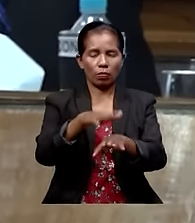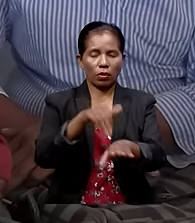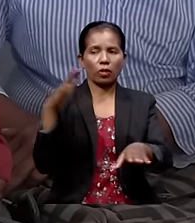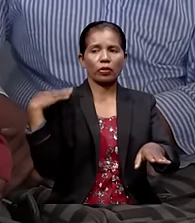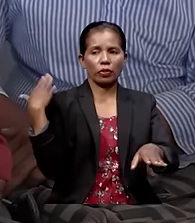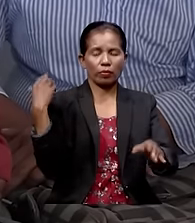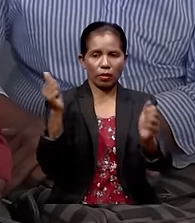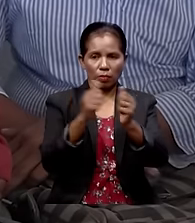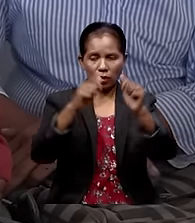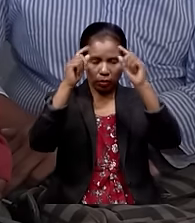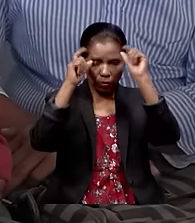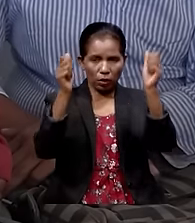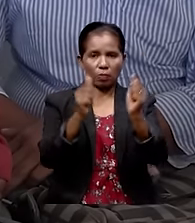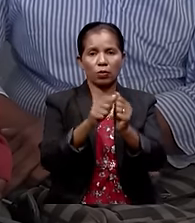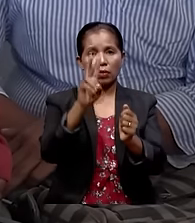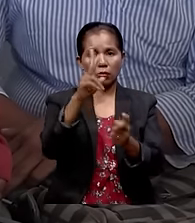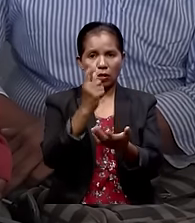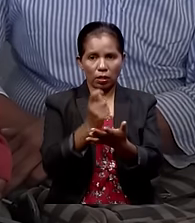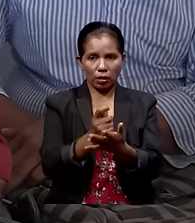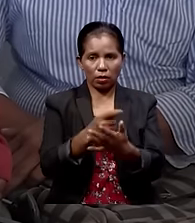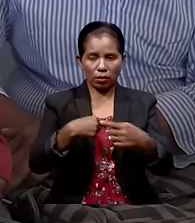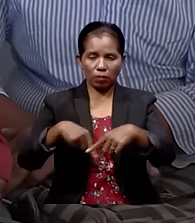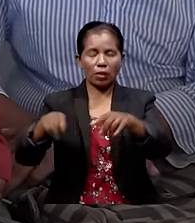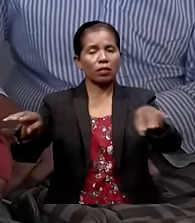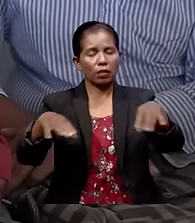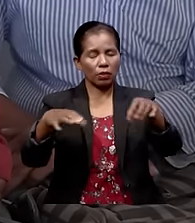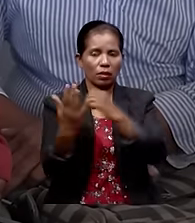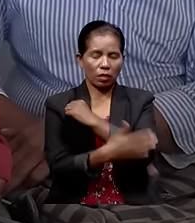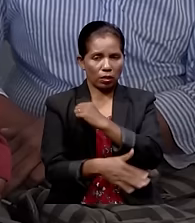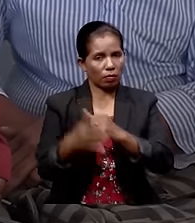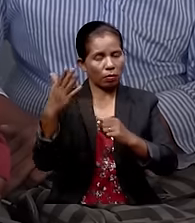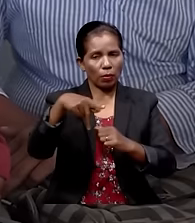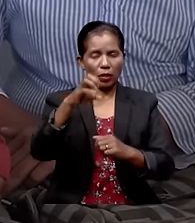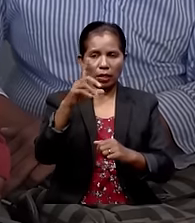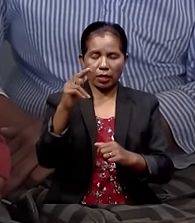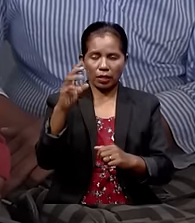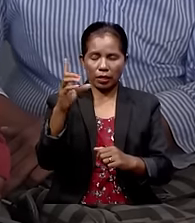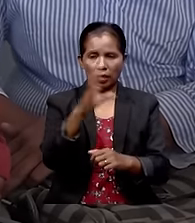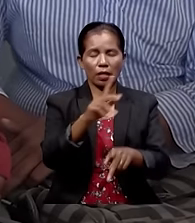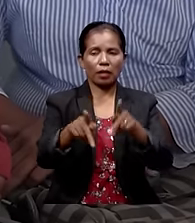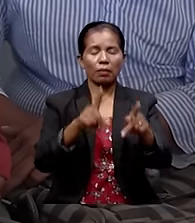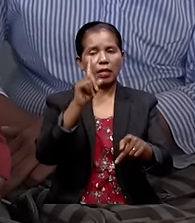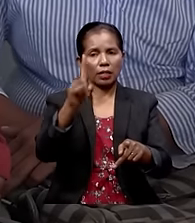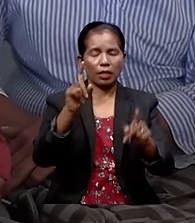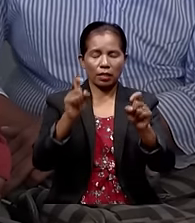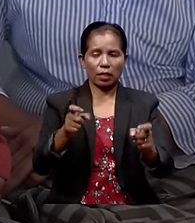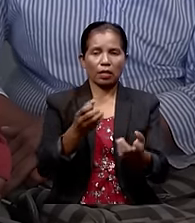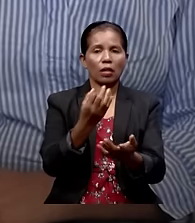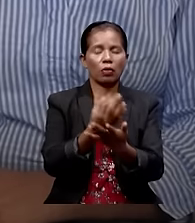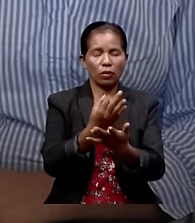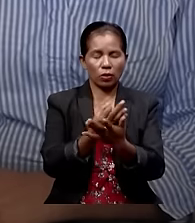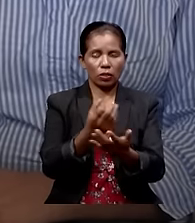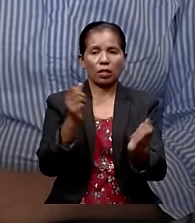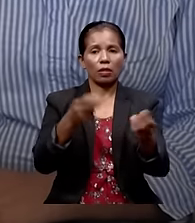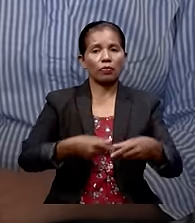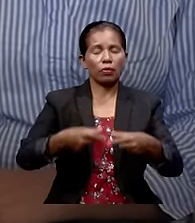joven timoruan Rihun Rua, atu ba serviço iha nasaun Polândia. Rekrutamento ne, honia requisitos kada ema ida tenki hatama osan ho montante dolar